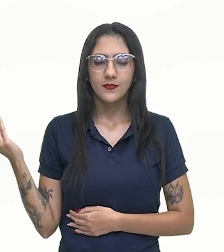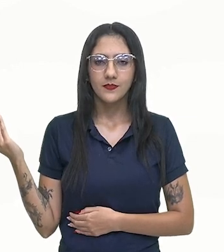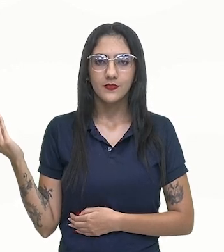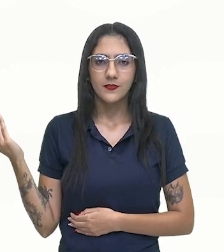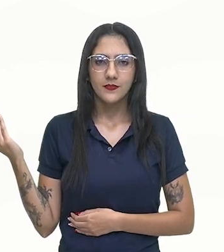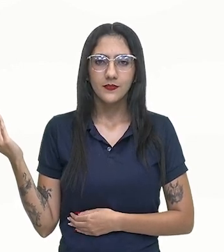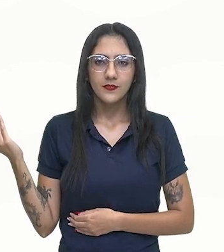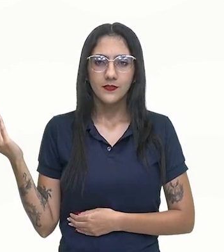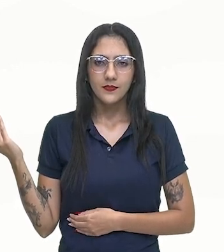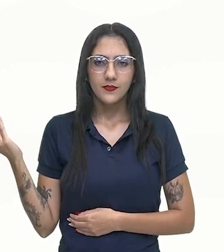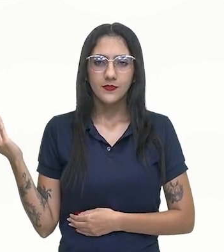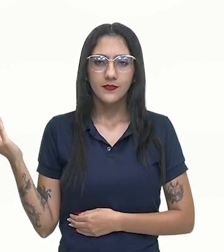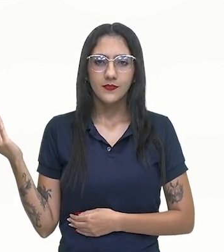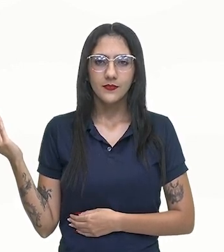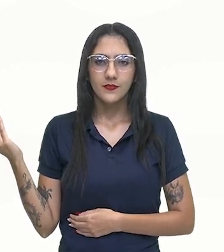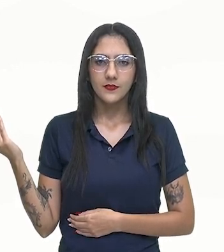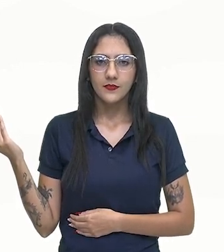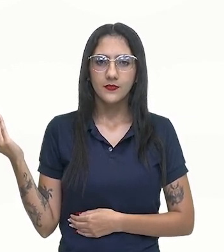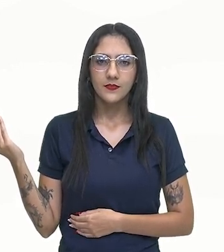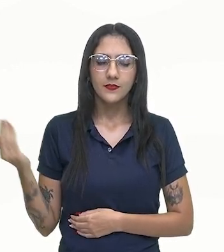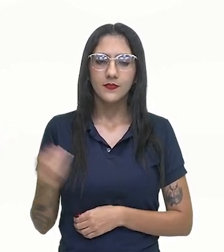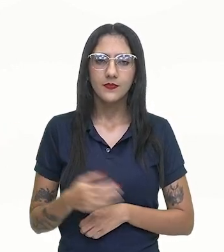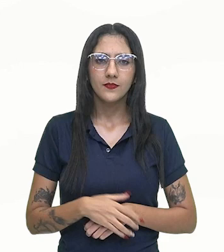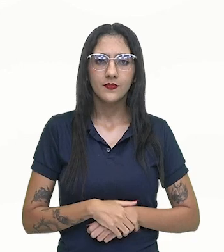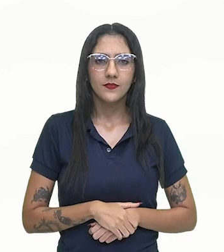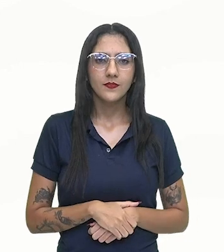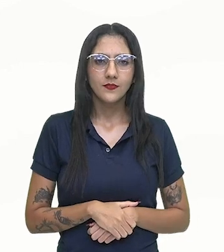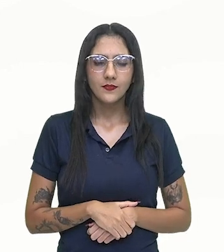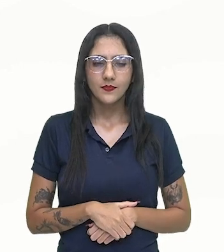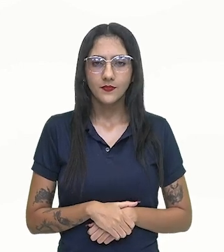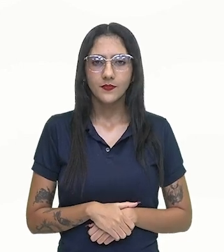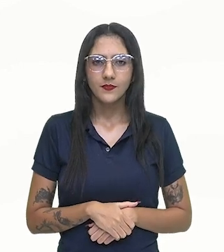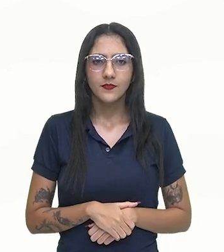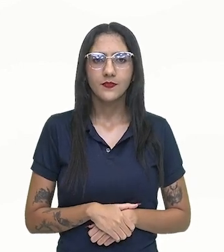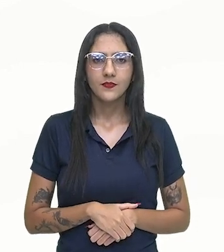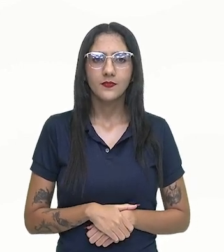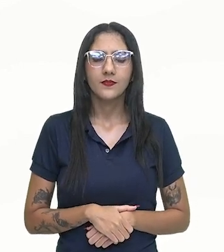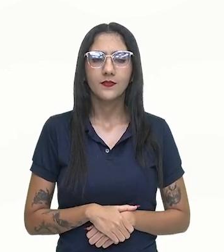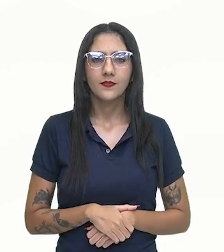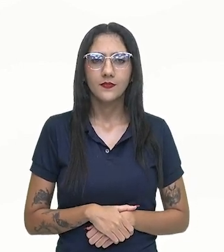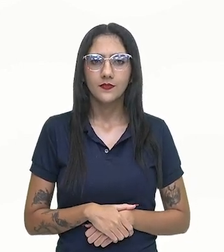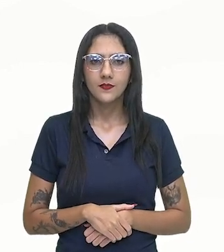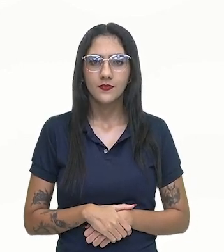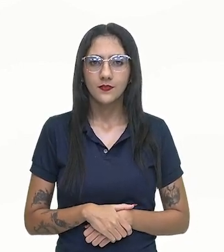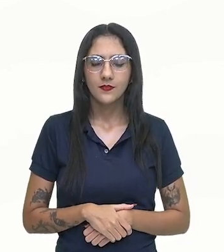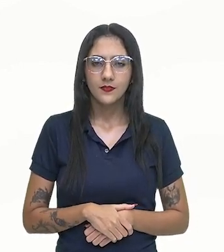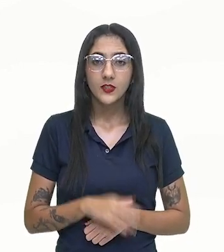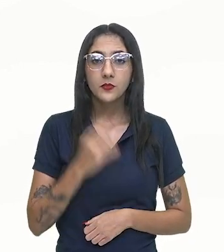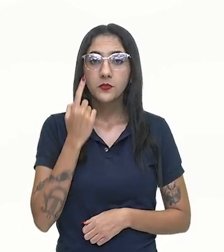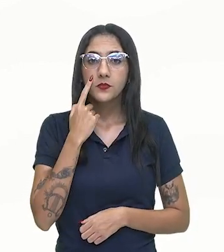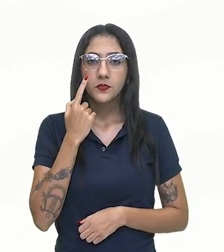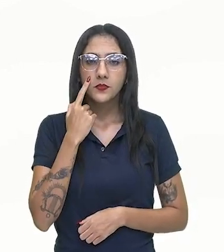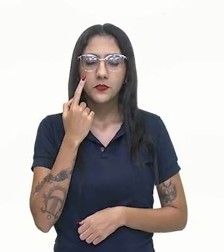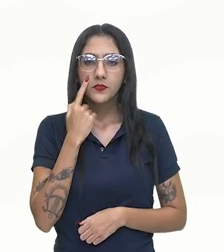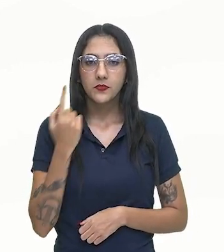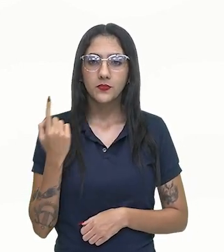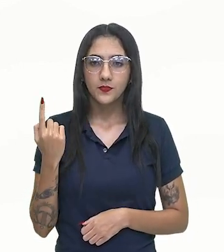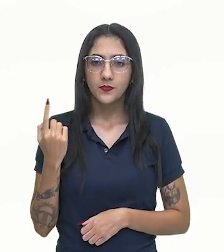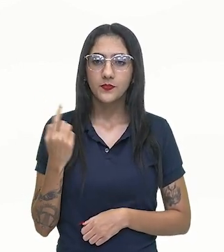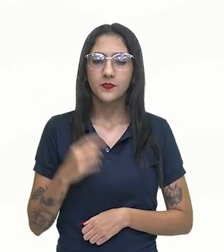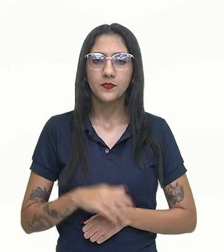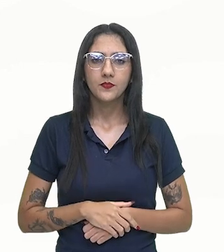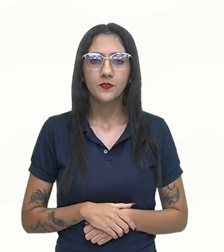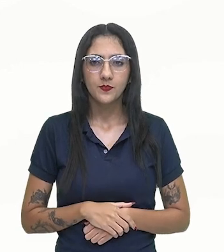decâmetro cúbico e metro cúbico, tá? O deslocamento, então, vai ser feito